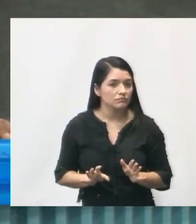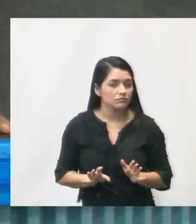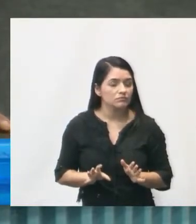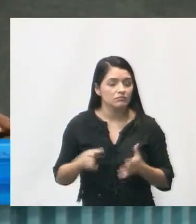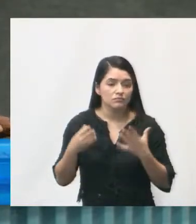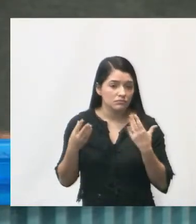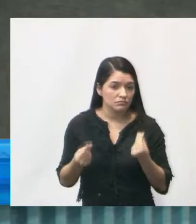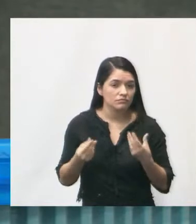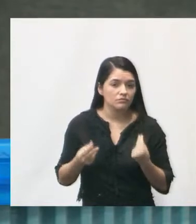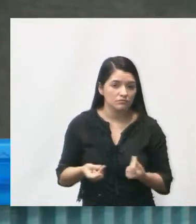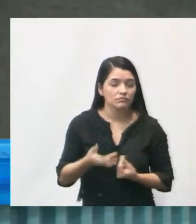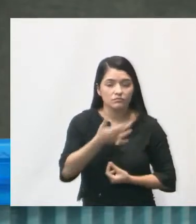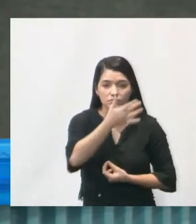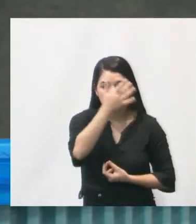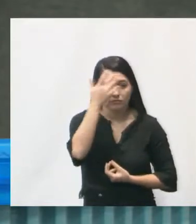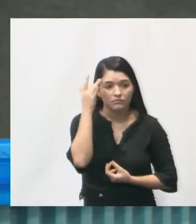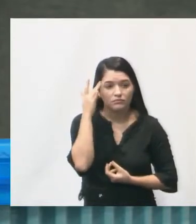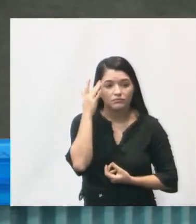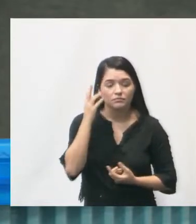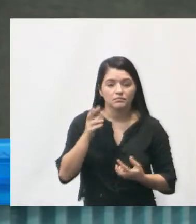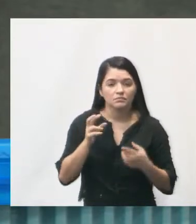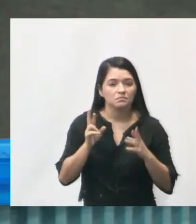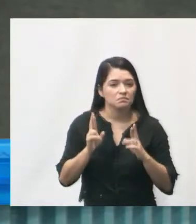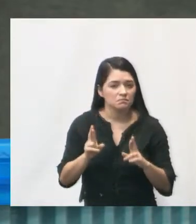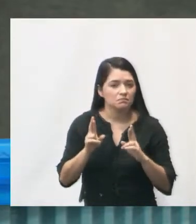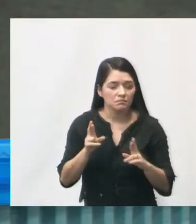Muitos vão torcer contra.